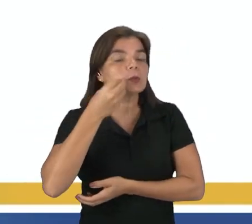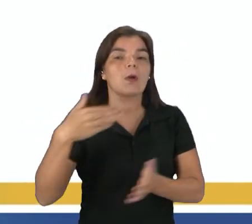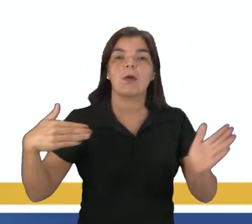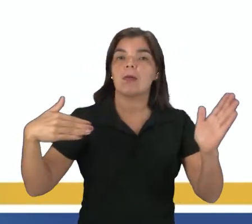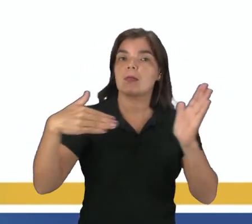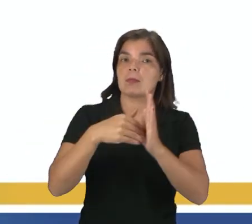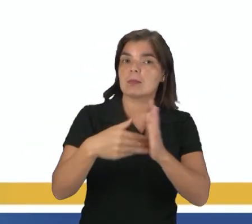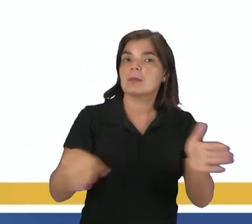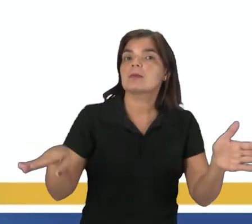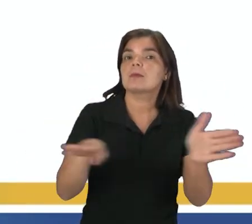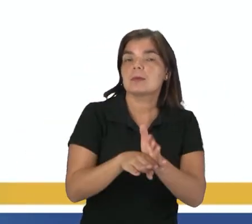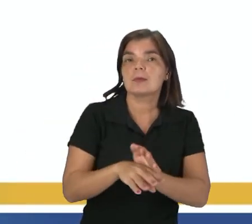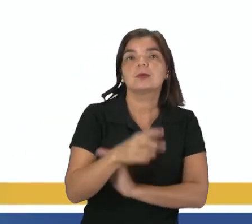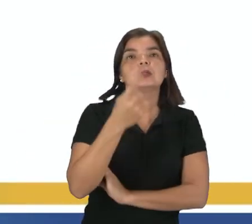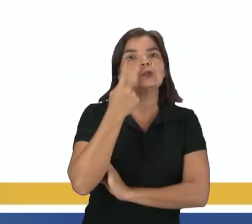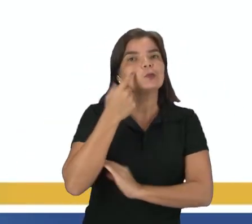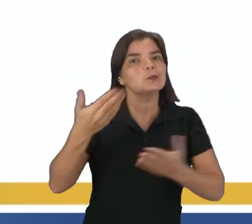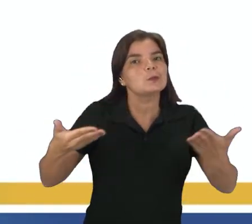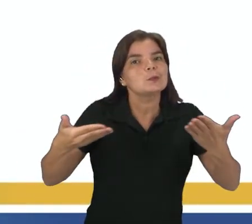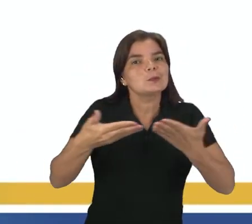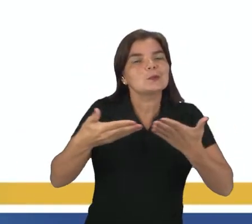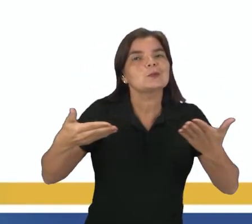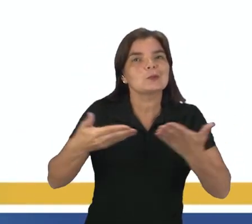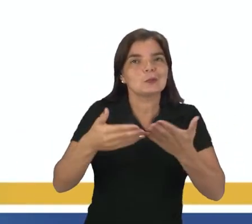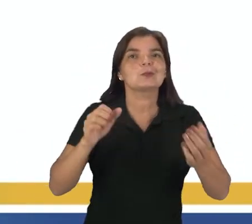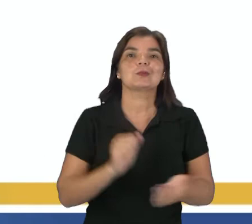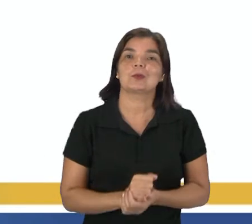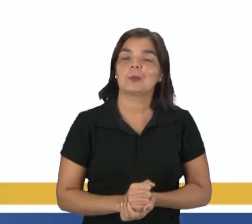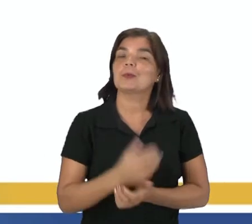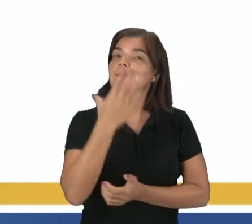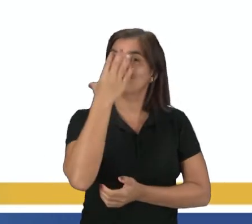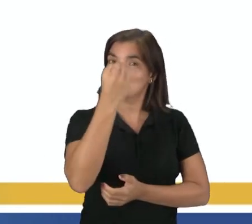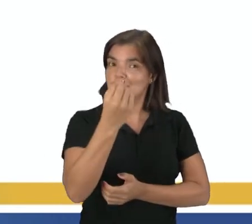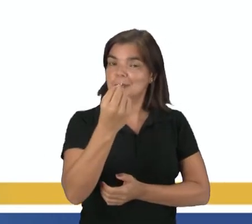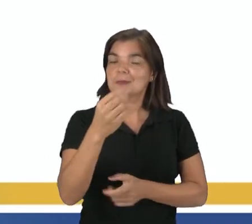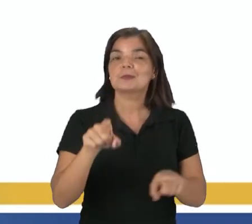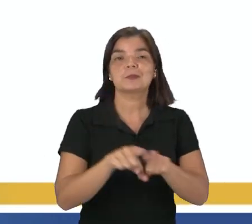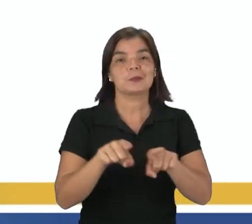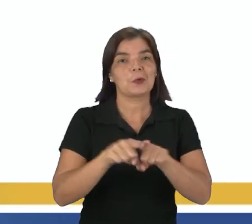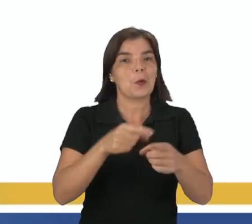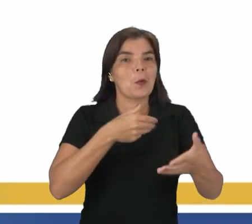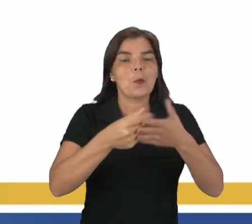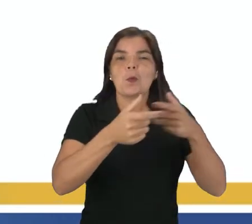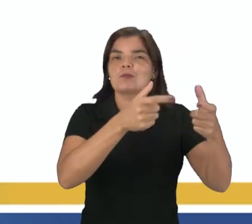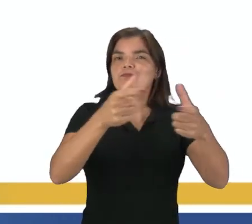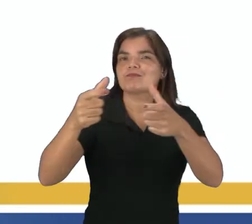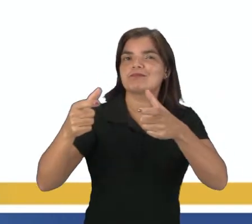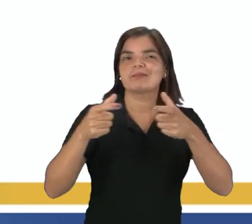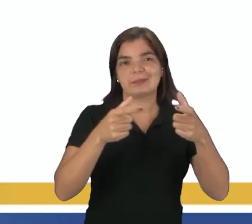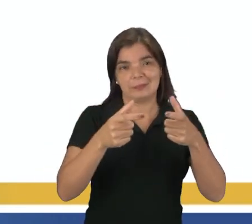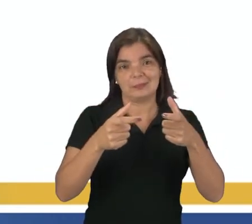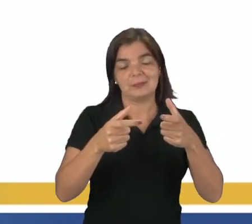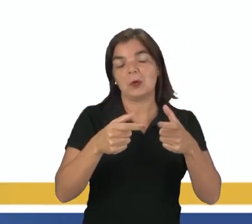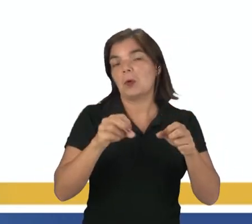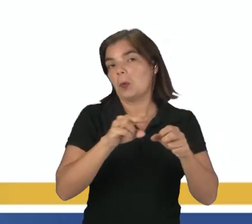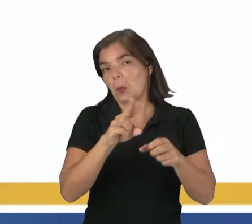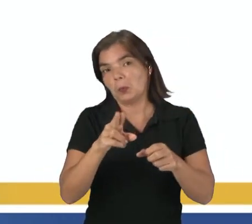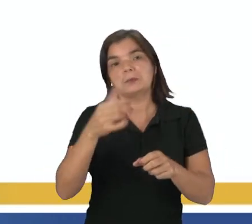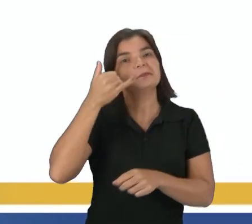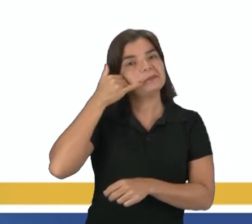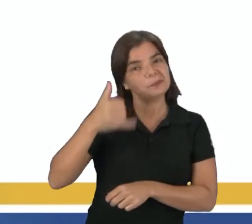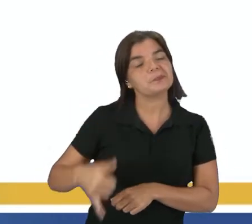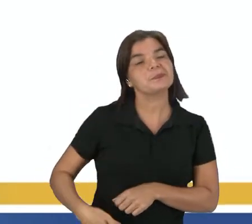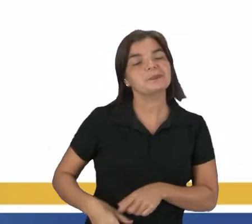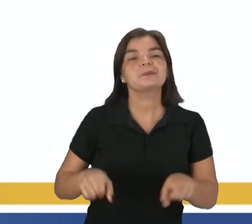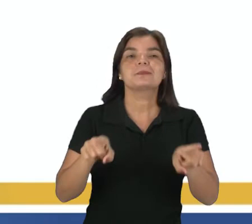gente chegar ao que nós temos hoje como câmera fotográfica portátil em qualquer lugar ou qualquer celular, né? A gente pode ter